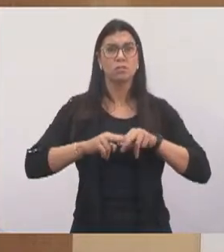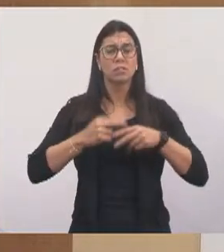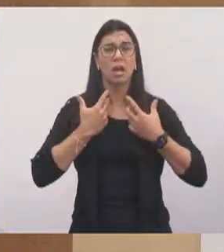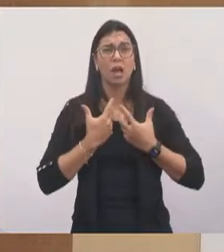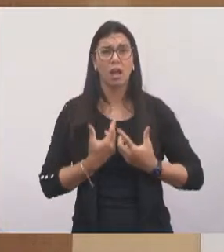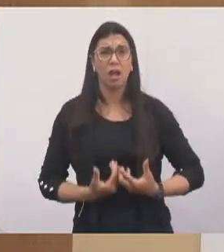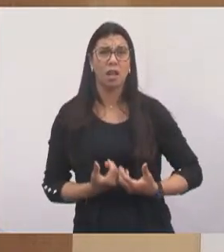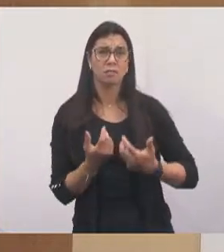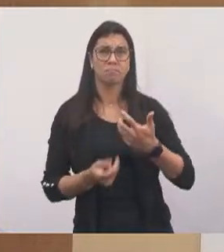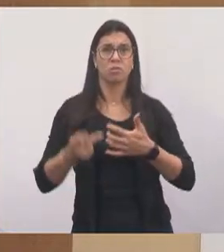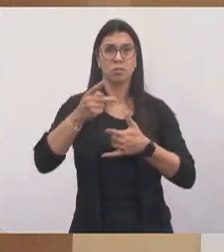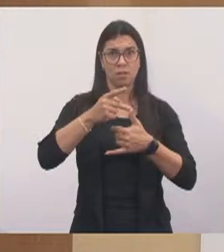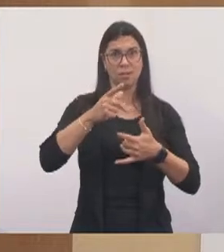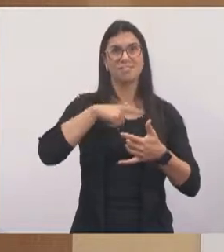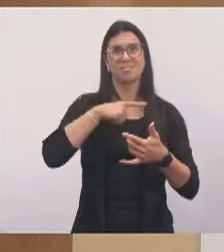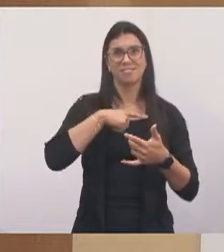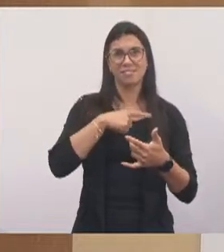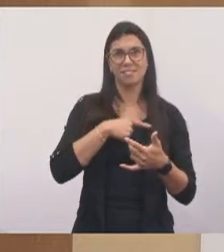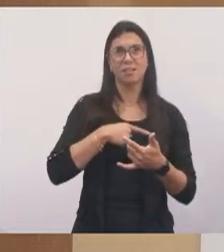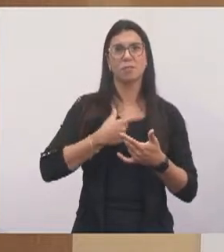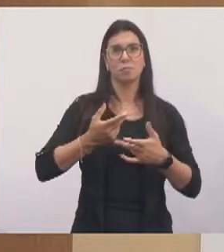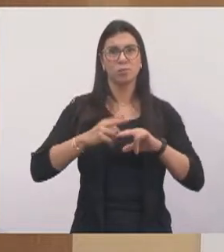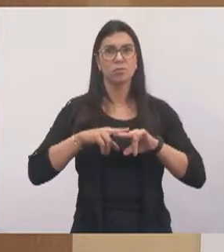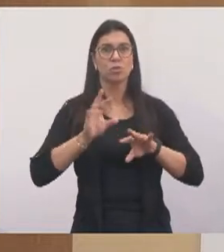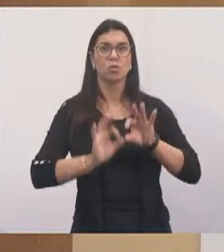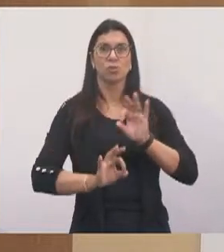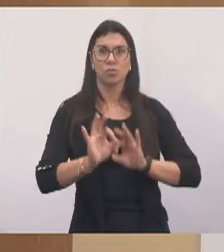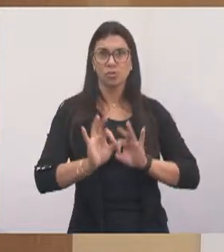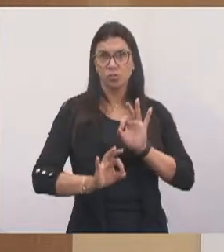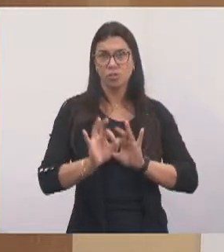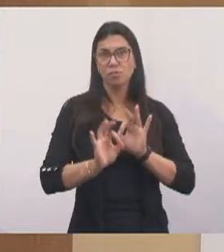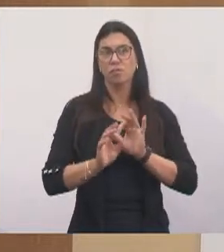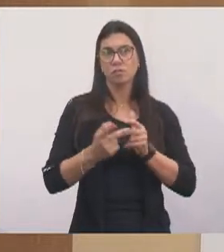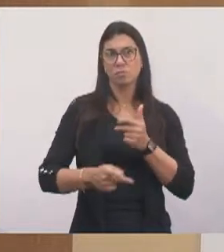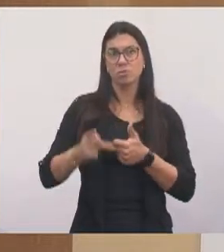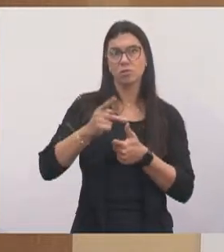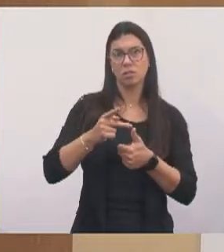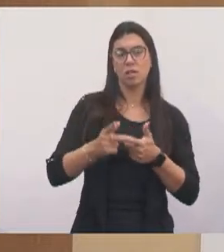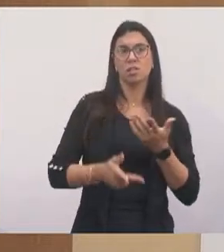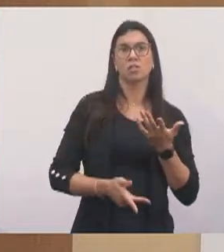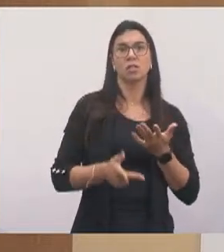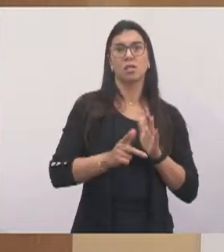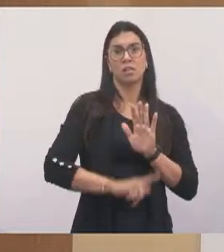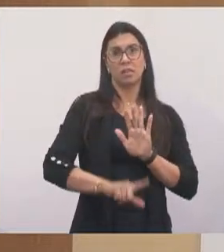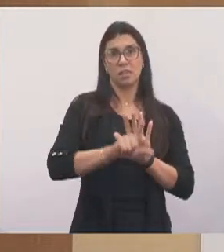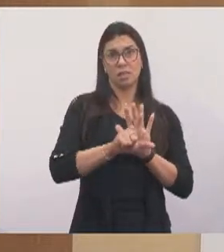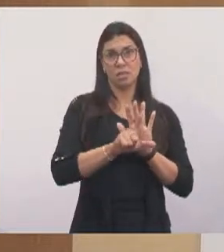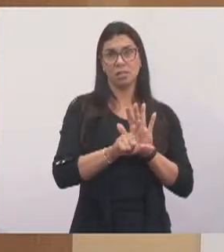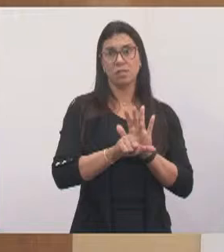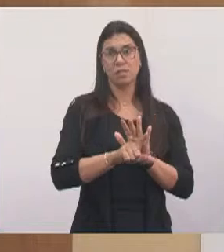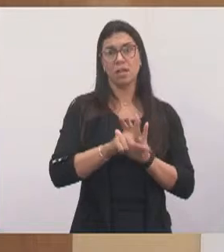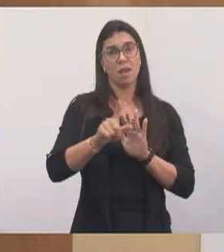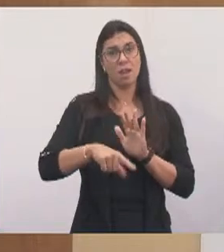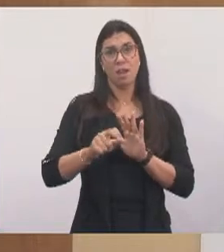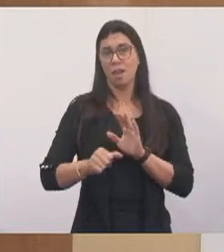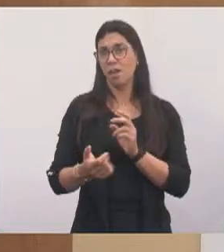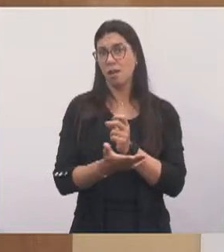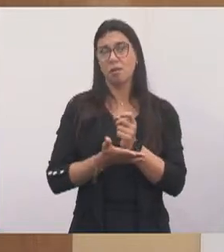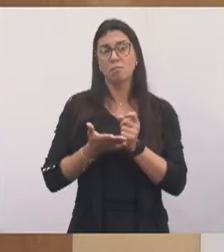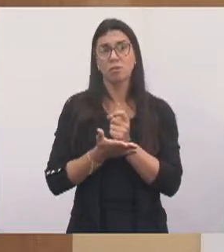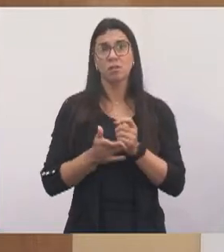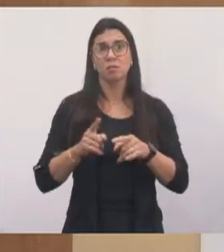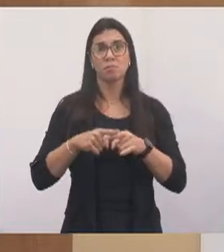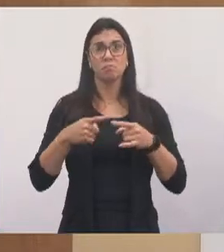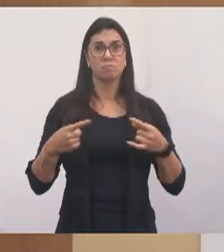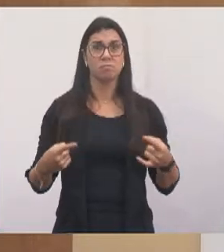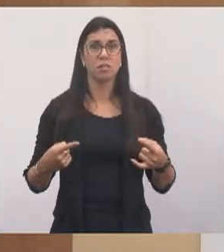vamos priorizar. Por isso que isso justifica essas prioridades na lei. É uma releitura desse princípio da isonomia. E